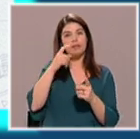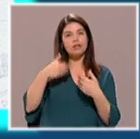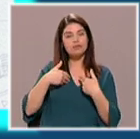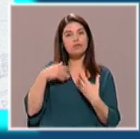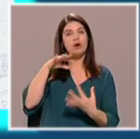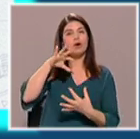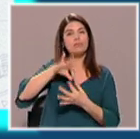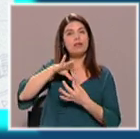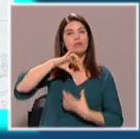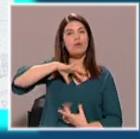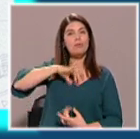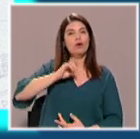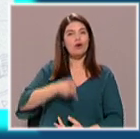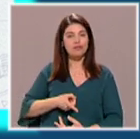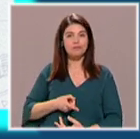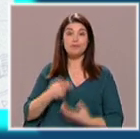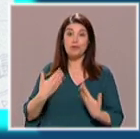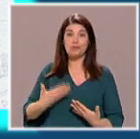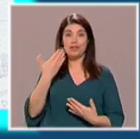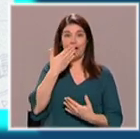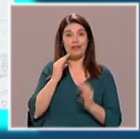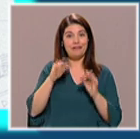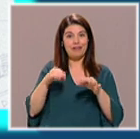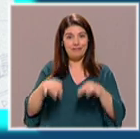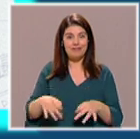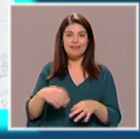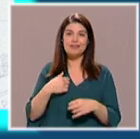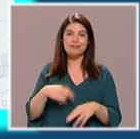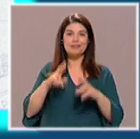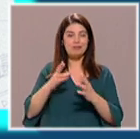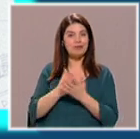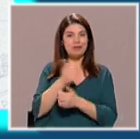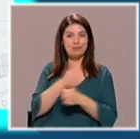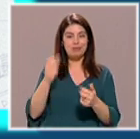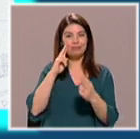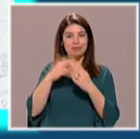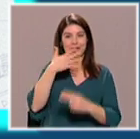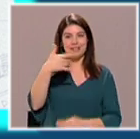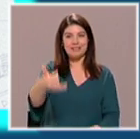esse desenvolvimento. Por hoje ficamos por aqui, fiquem bem e até à próxima sessão.